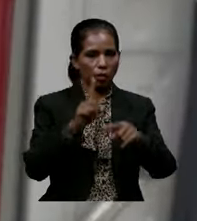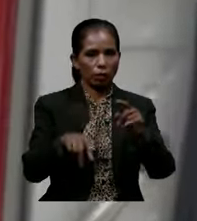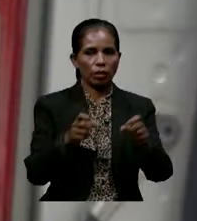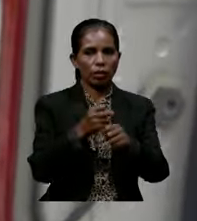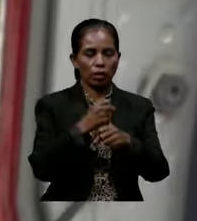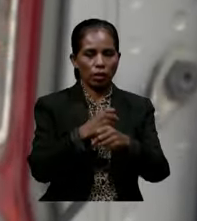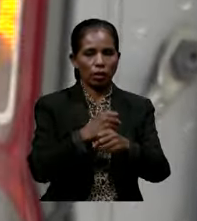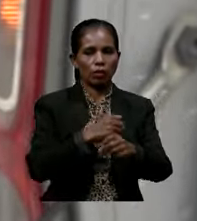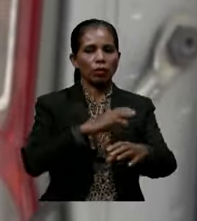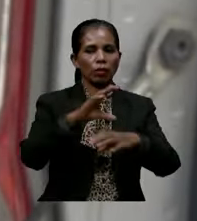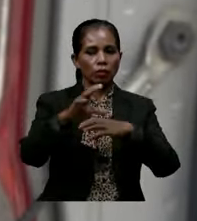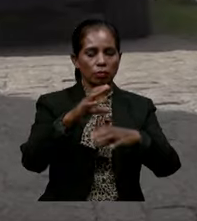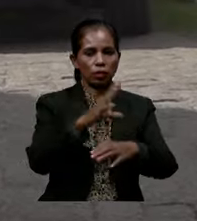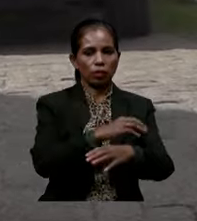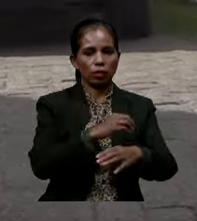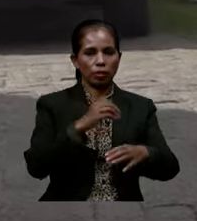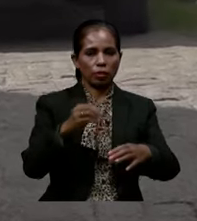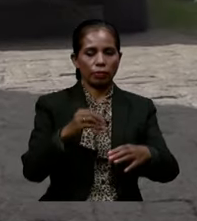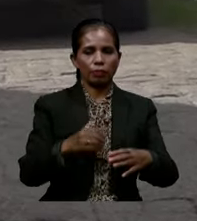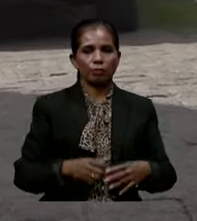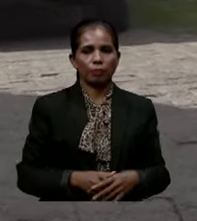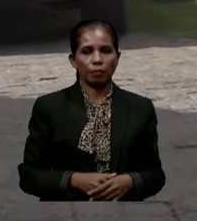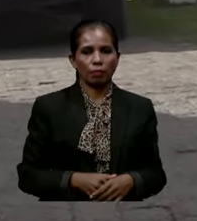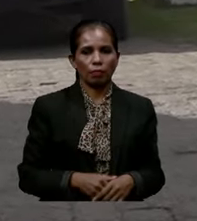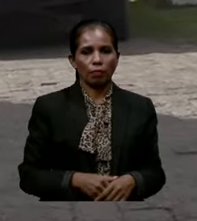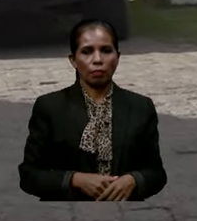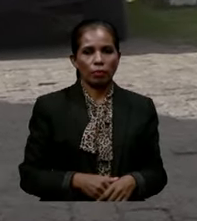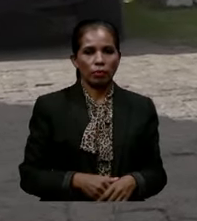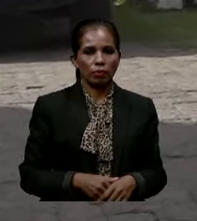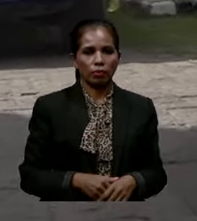comercialização tabaco ilícito. João Carlos Marito da Costa, GMN.